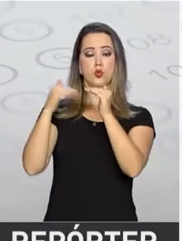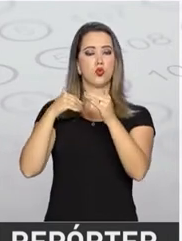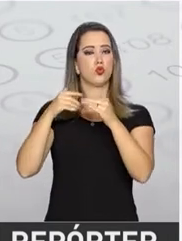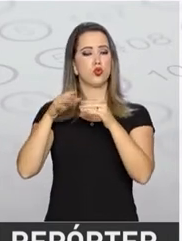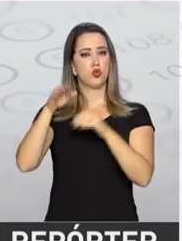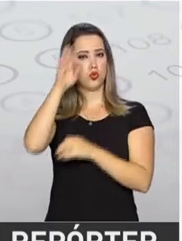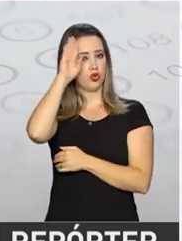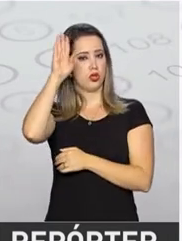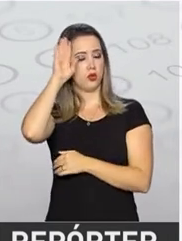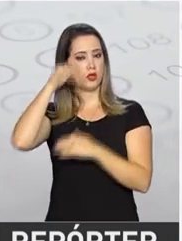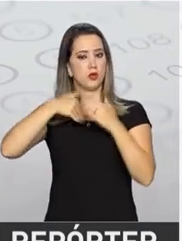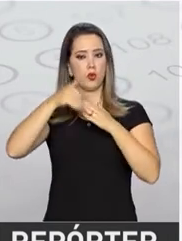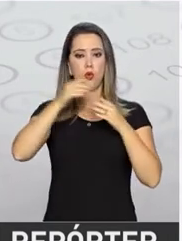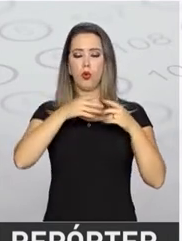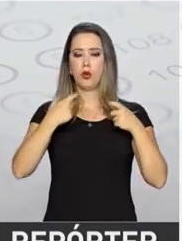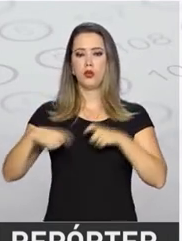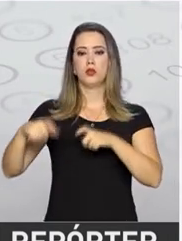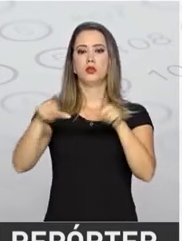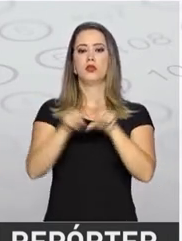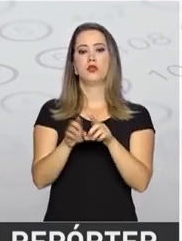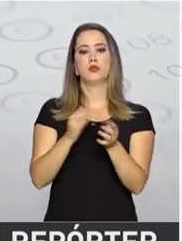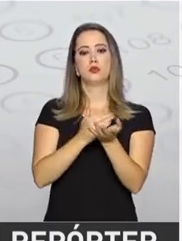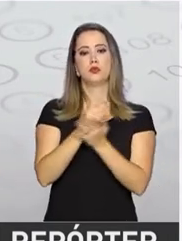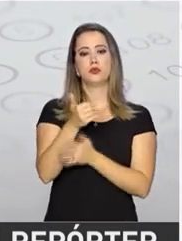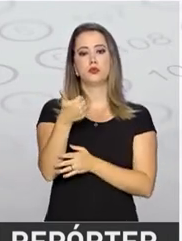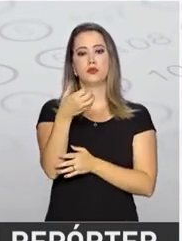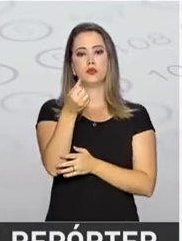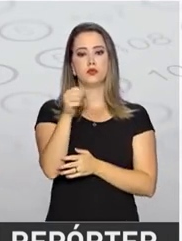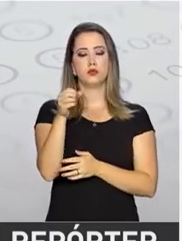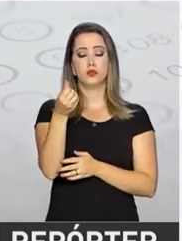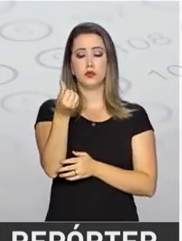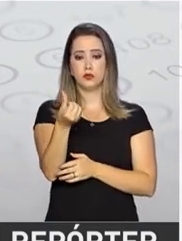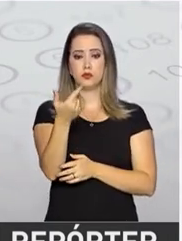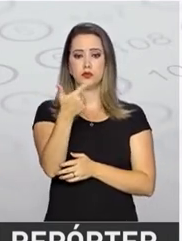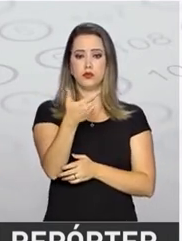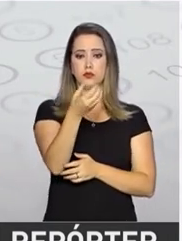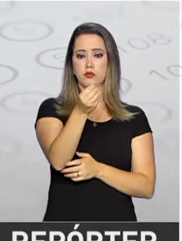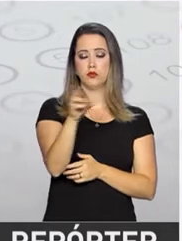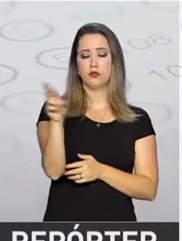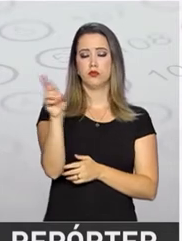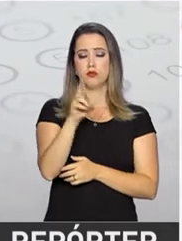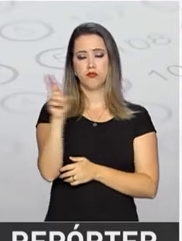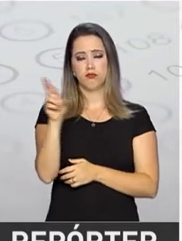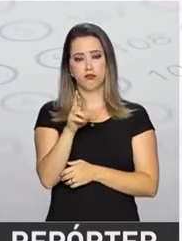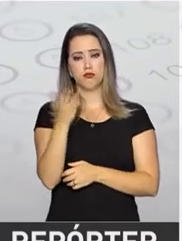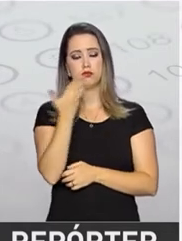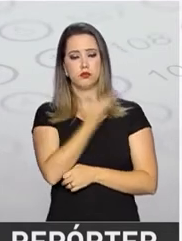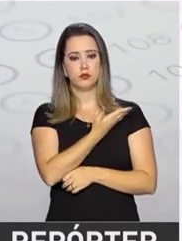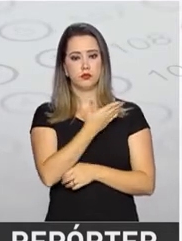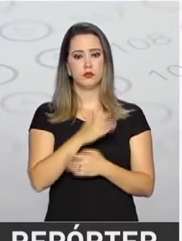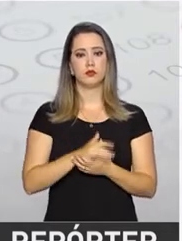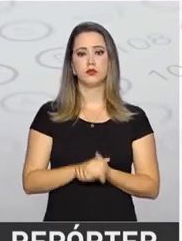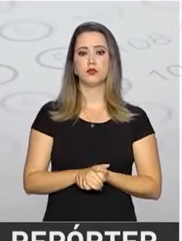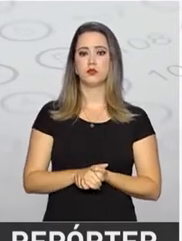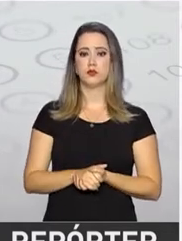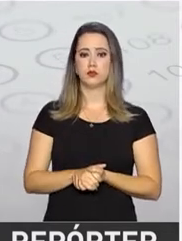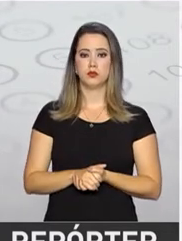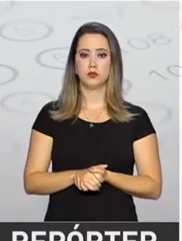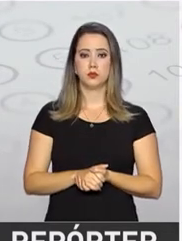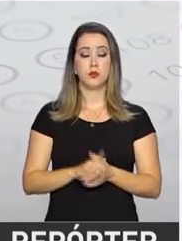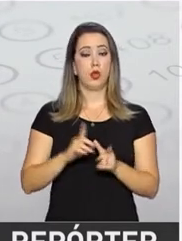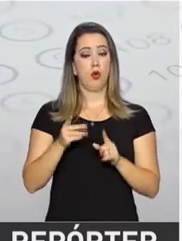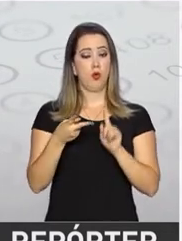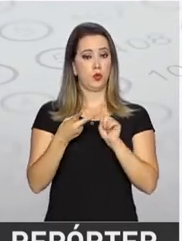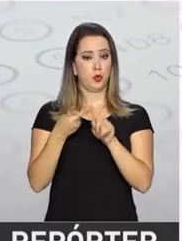área de formação o salário inicial é de 16 mil seiscentos e vinte reais e quarenta e seis centavos